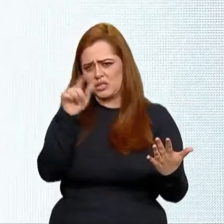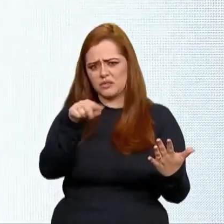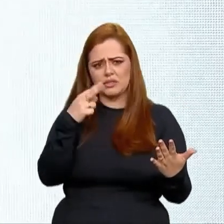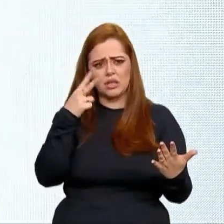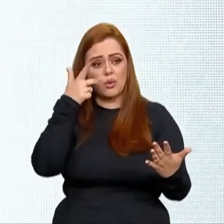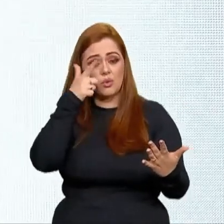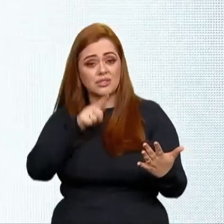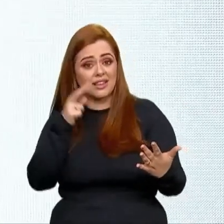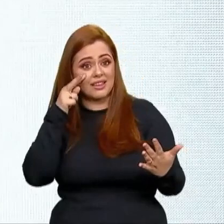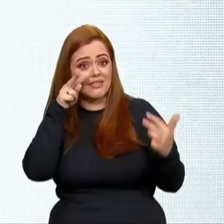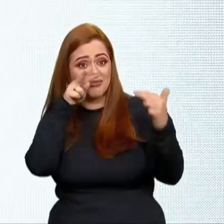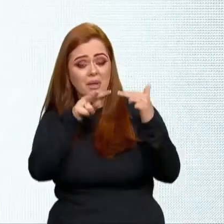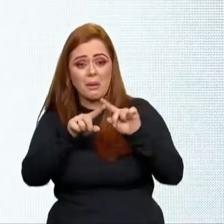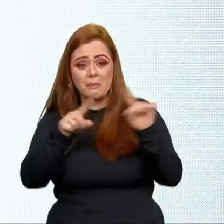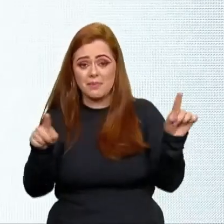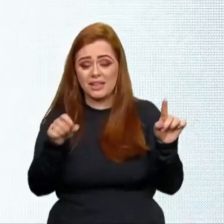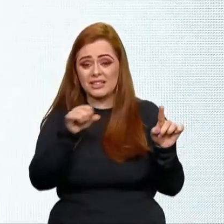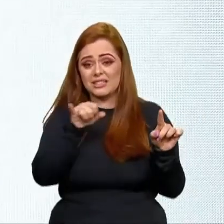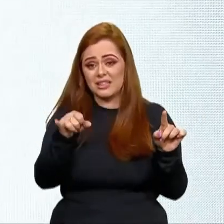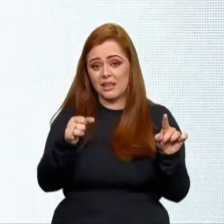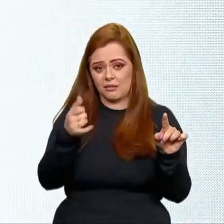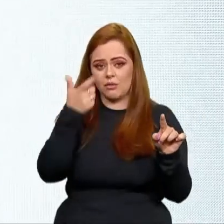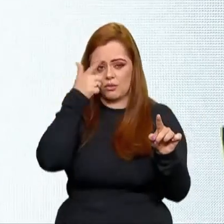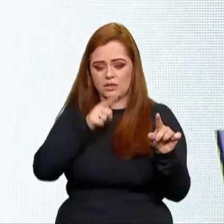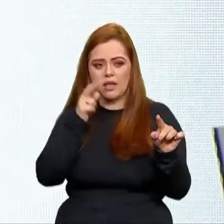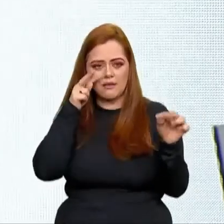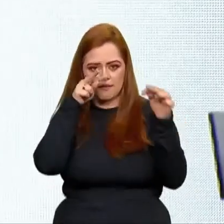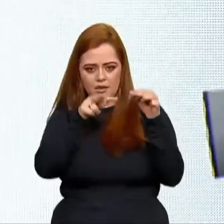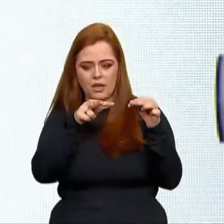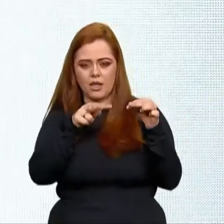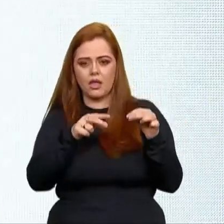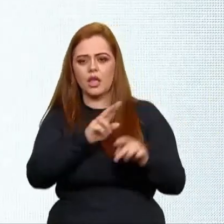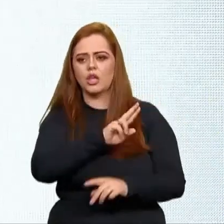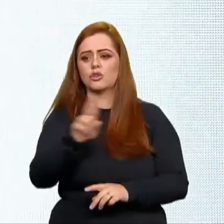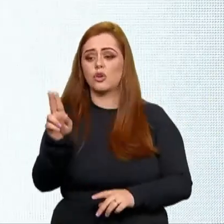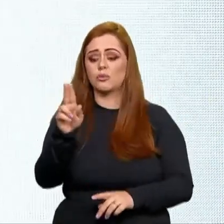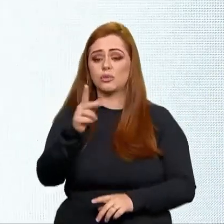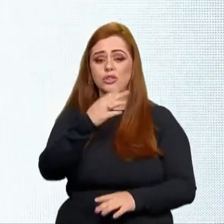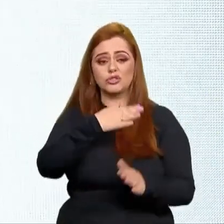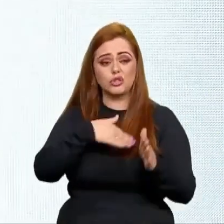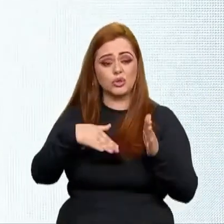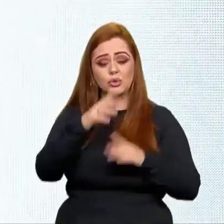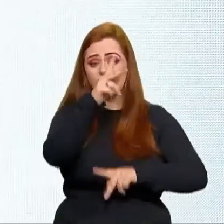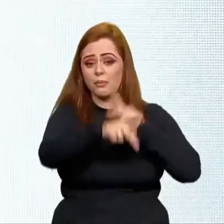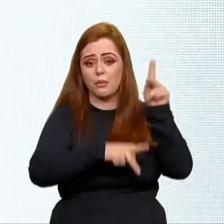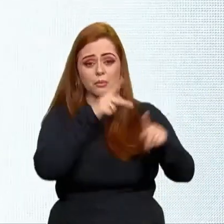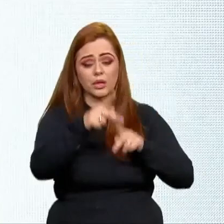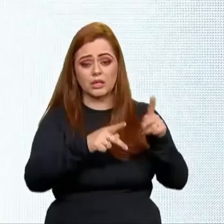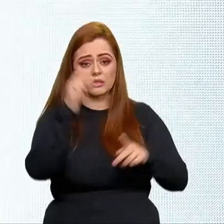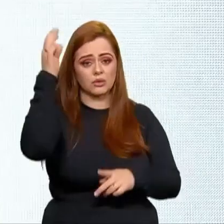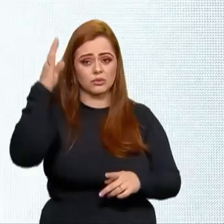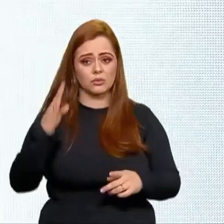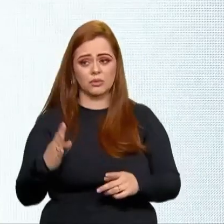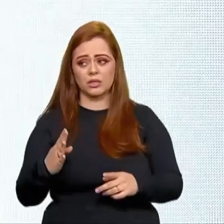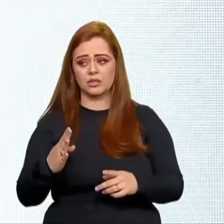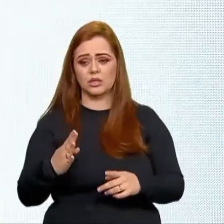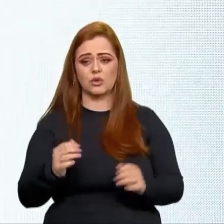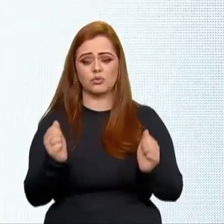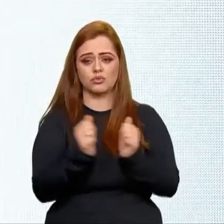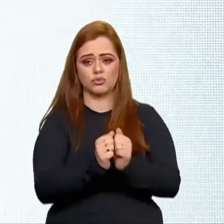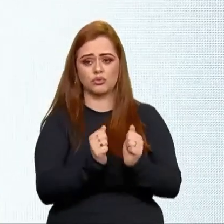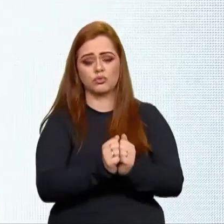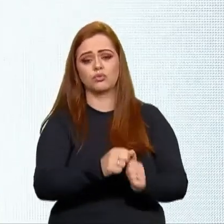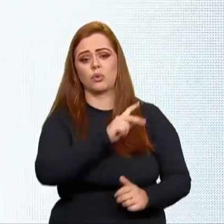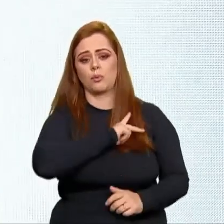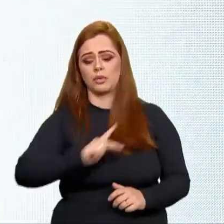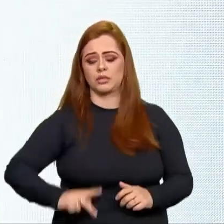enxergar, mas se vocês conseguirem se enxergar, em nome do povo brasileiro, que vocês pudessem falar em voz alta para o presidente Lula, que Brasil